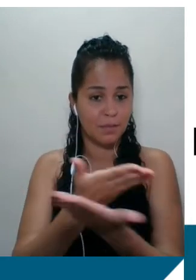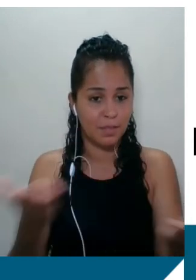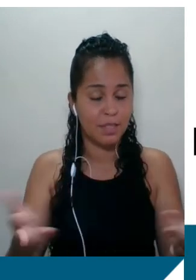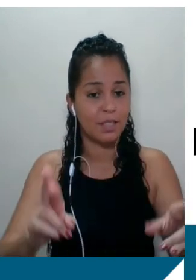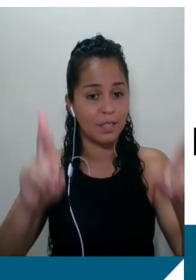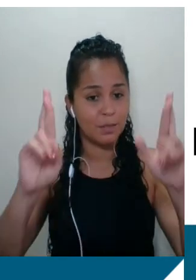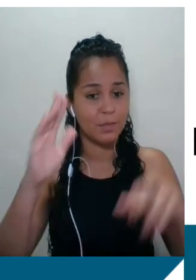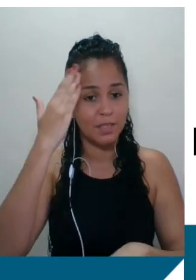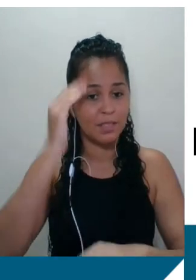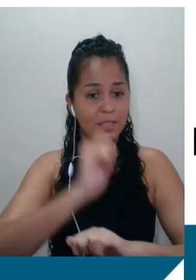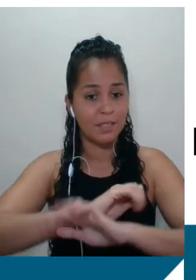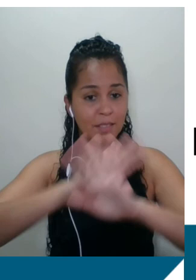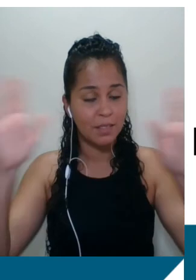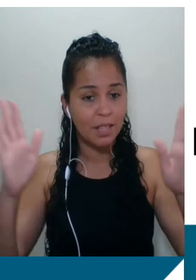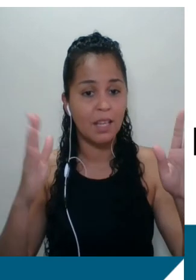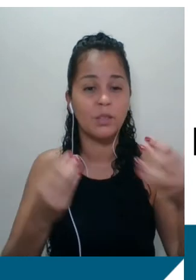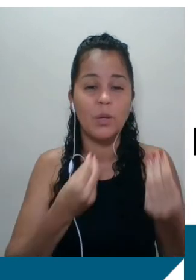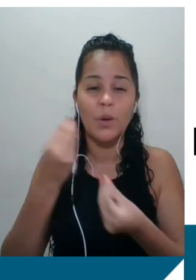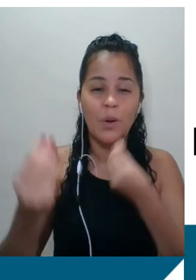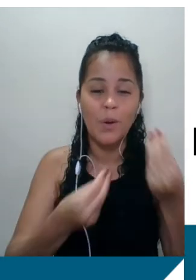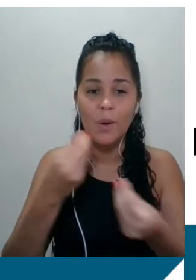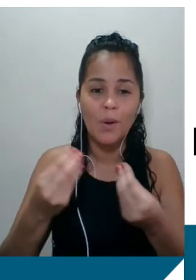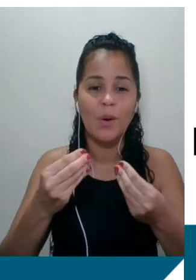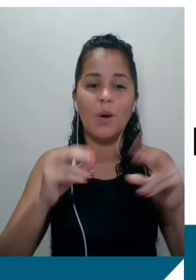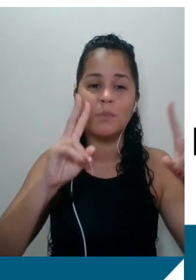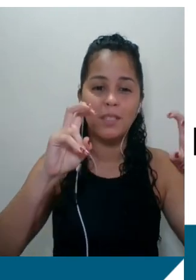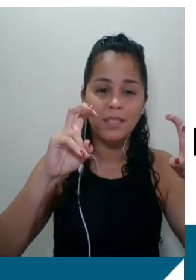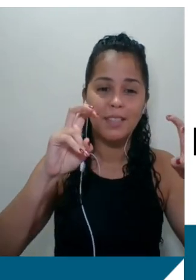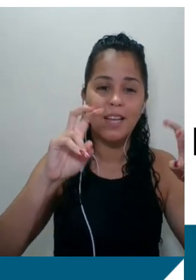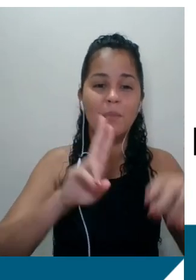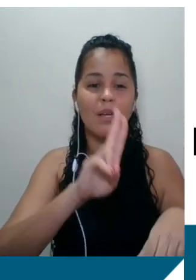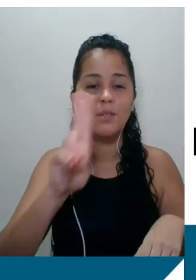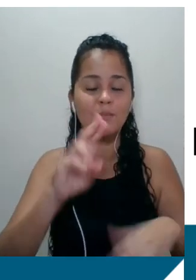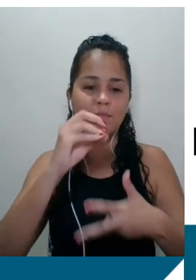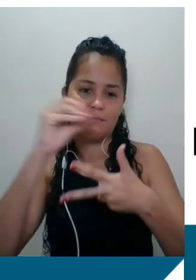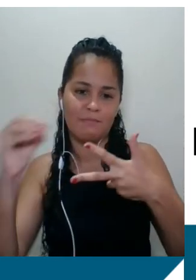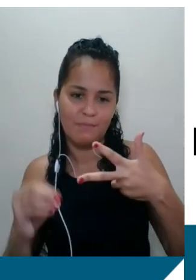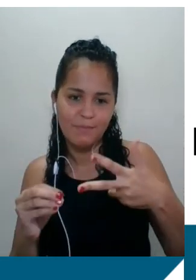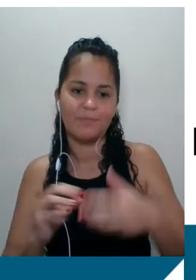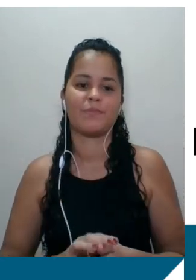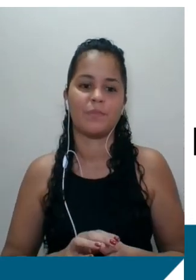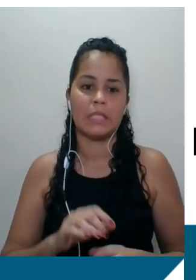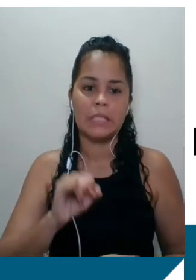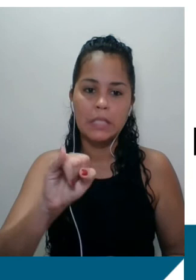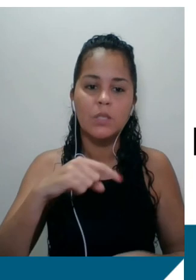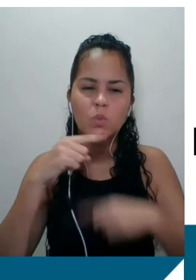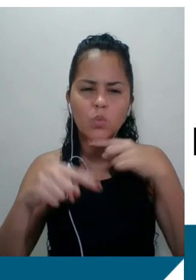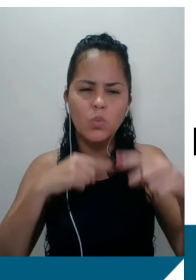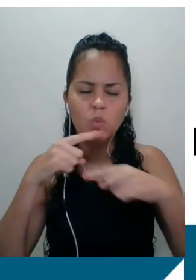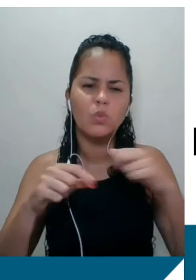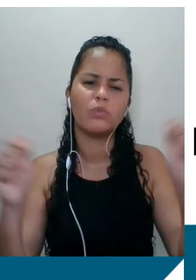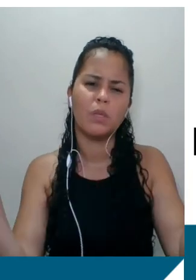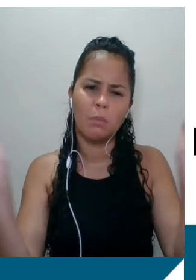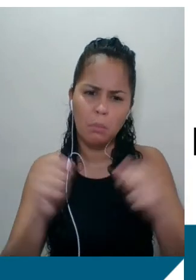semana. Essas são as questões que eu quis trazer para vocês. Espero que tenha esclarecido um pouco como é que esses temas são aplicados